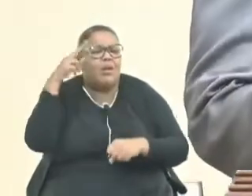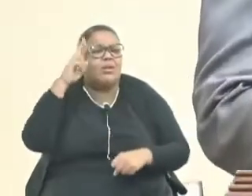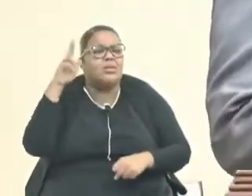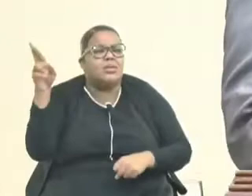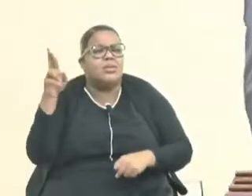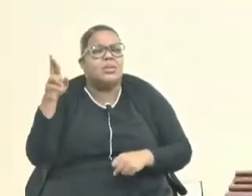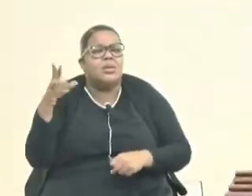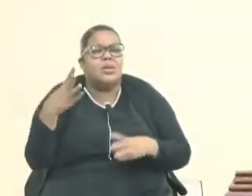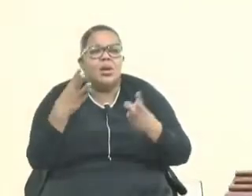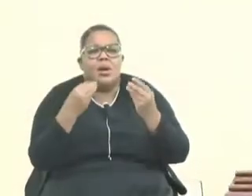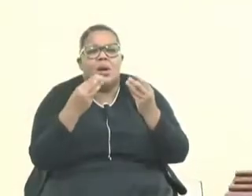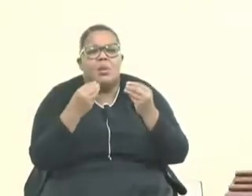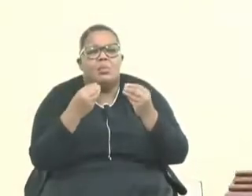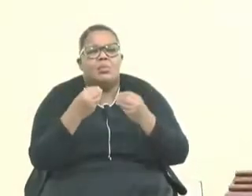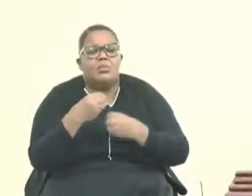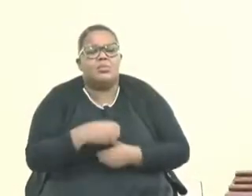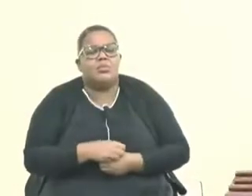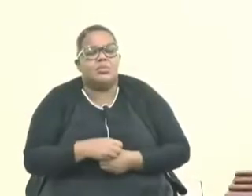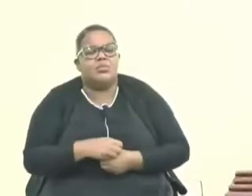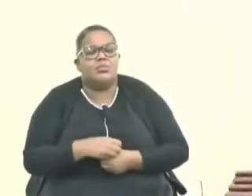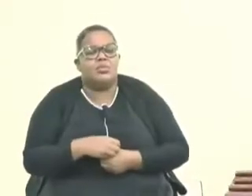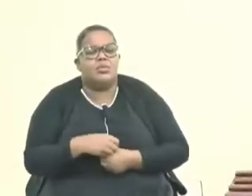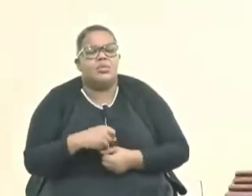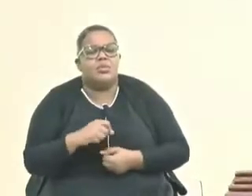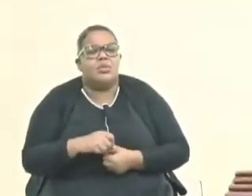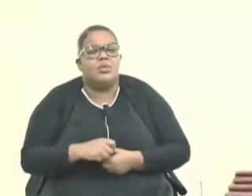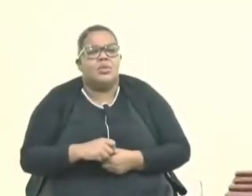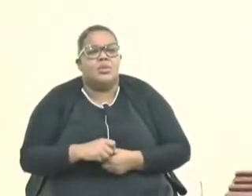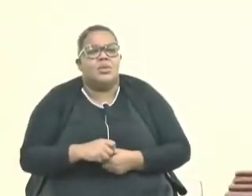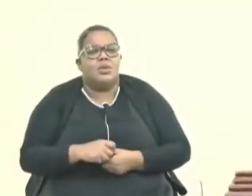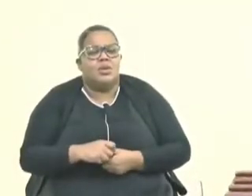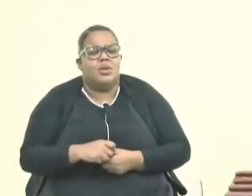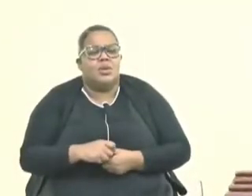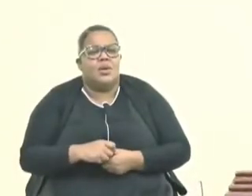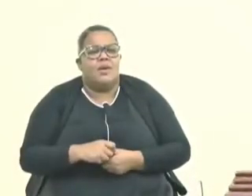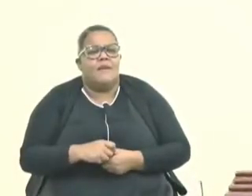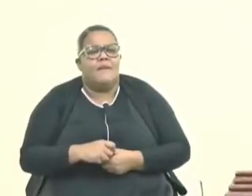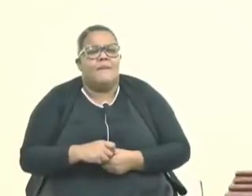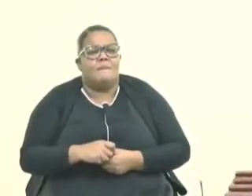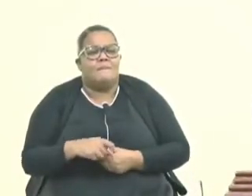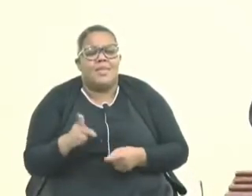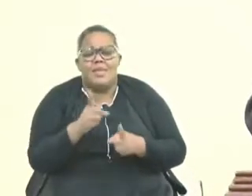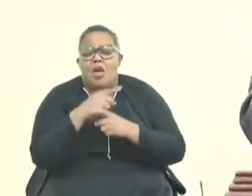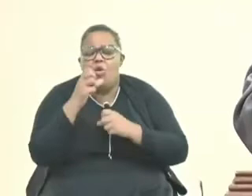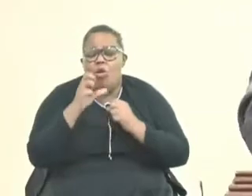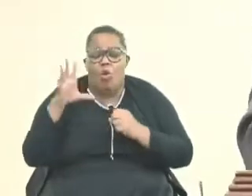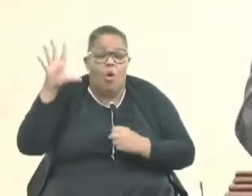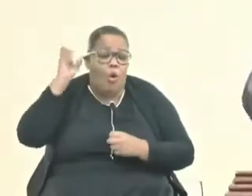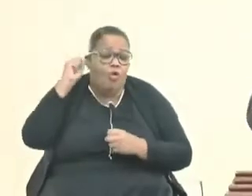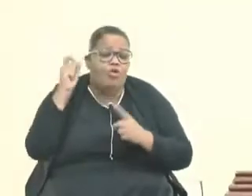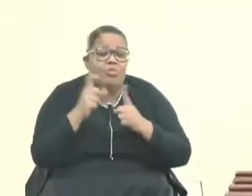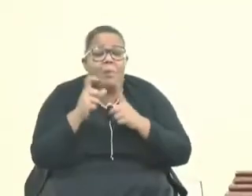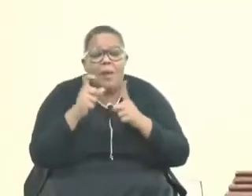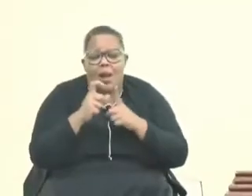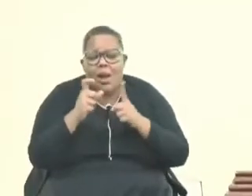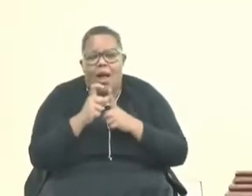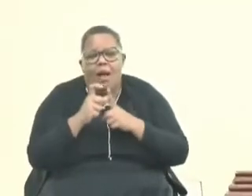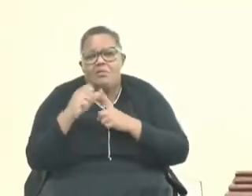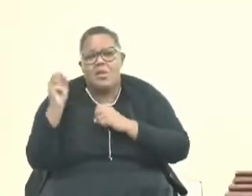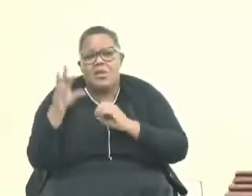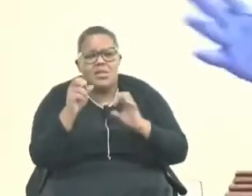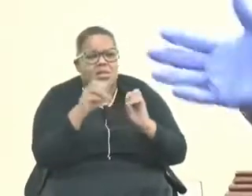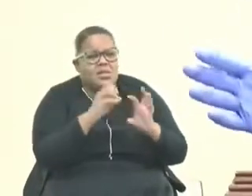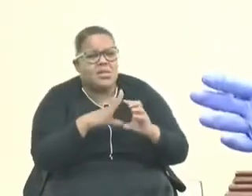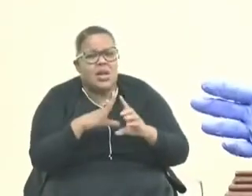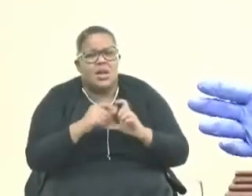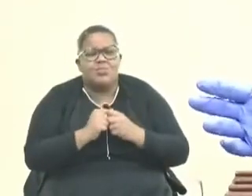você que há muito governa sua própria vida você que é muito não hoje uma palavra de Ensino você que